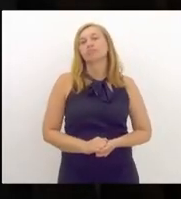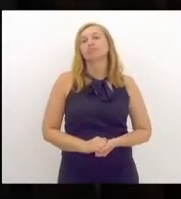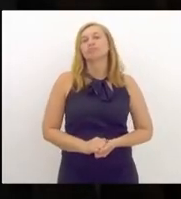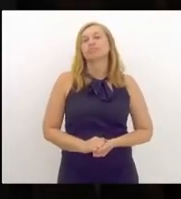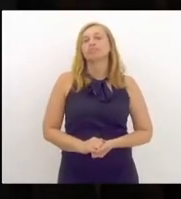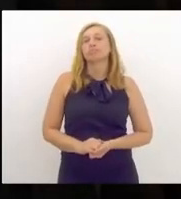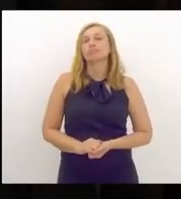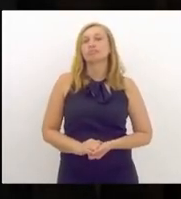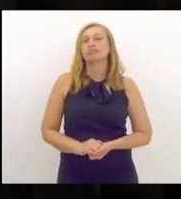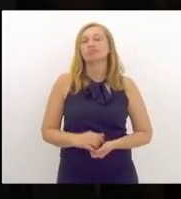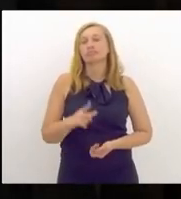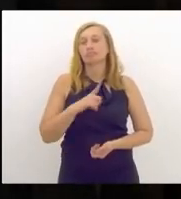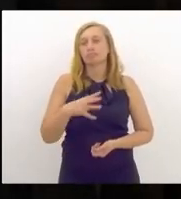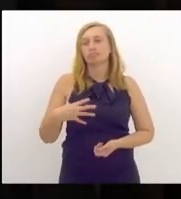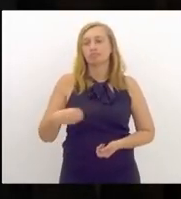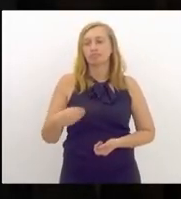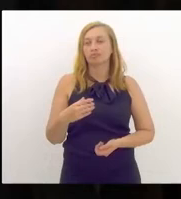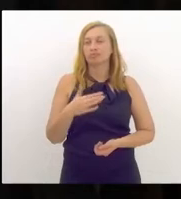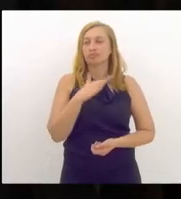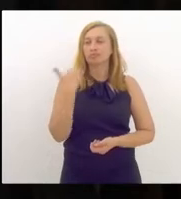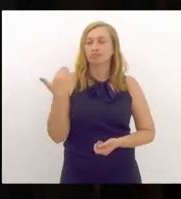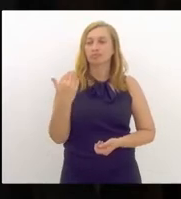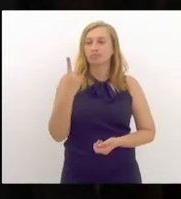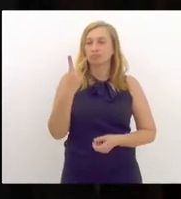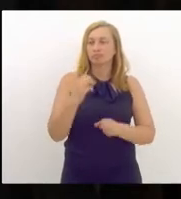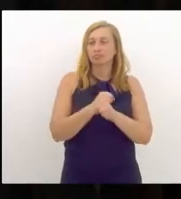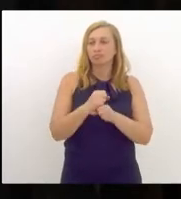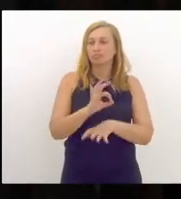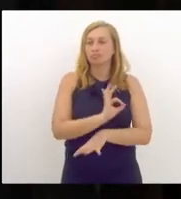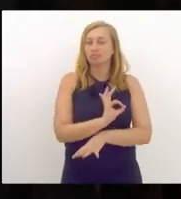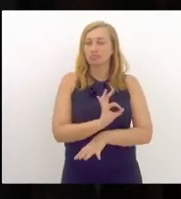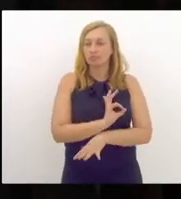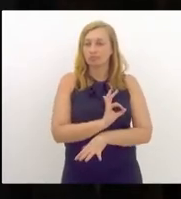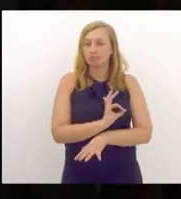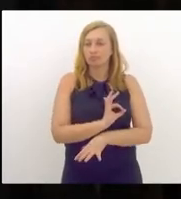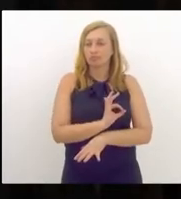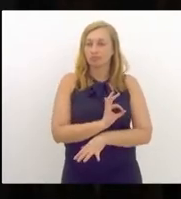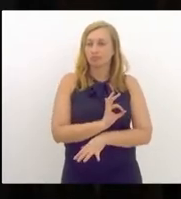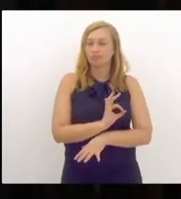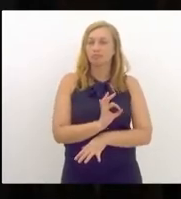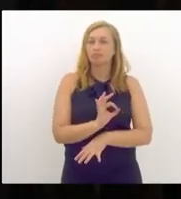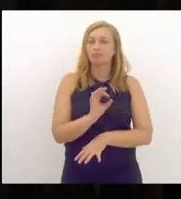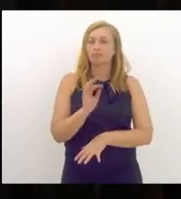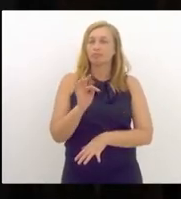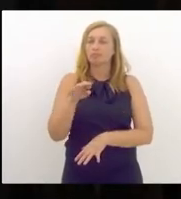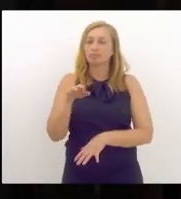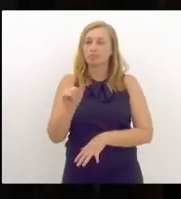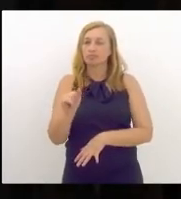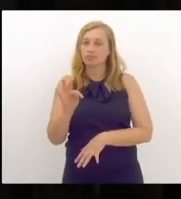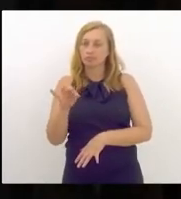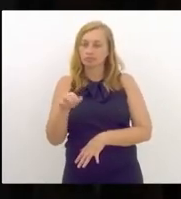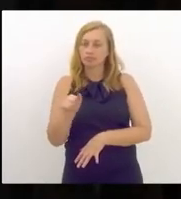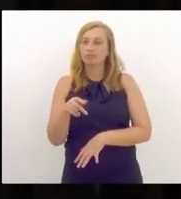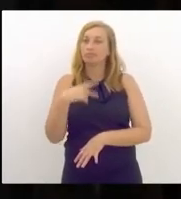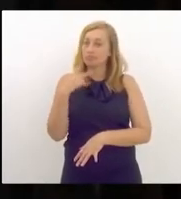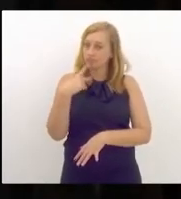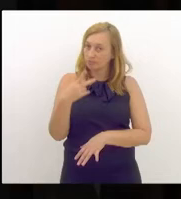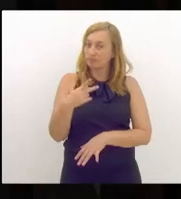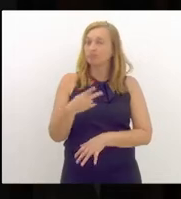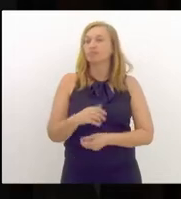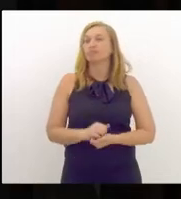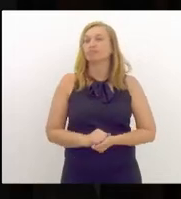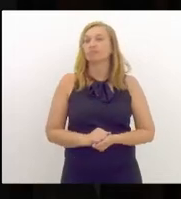tenho uma filha que faleceu tem dois anos que era policial falando dos criadores policiais de fascistas e ela me falava sobre